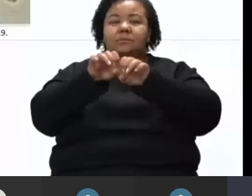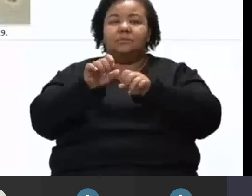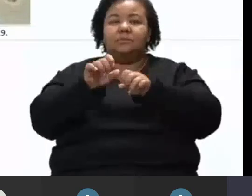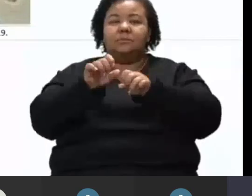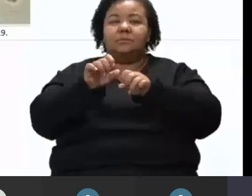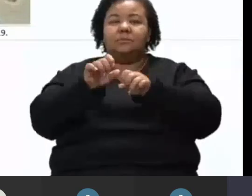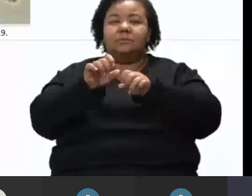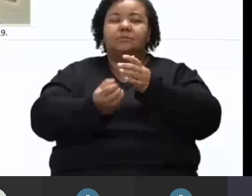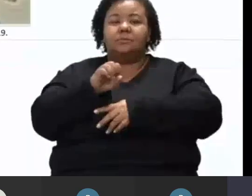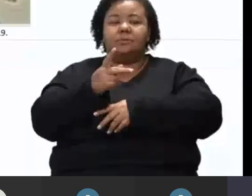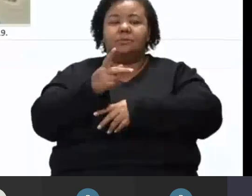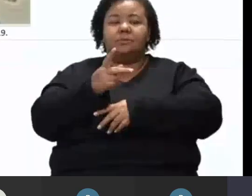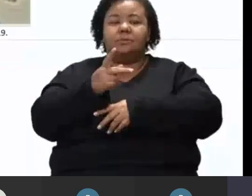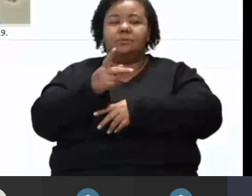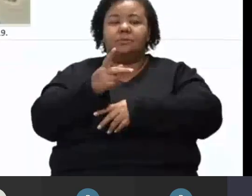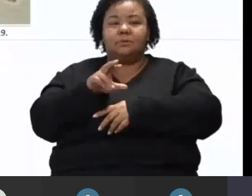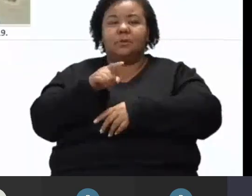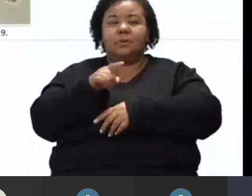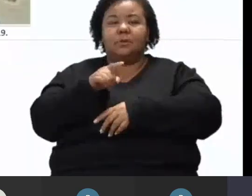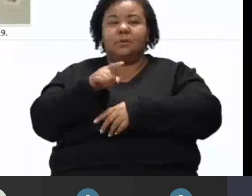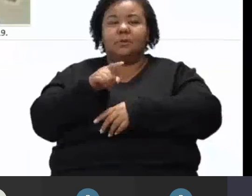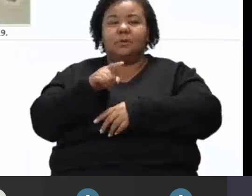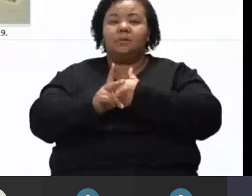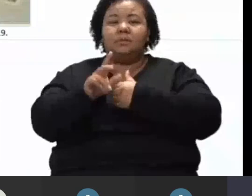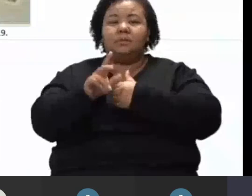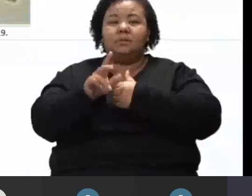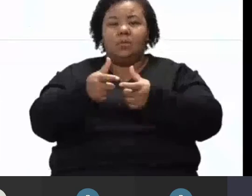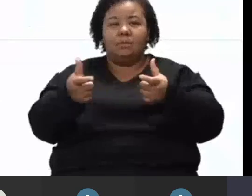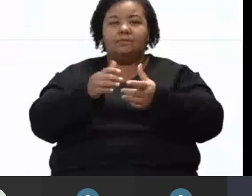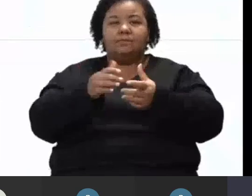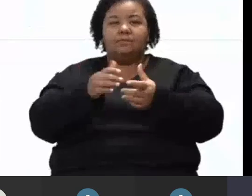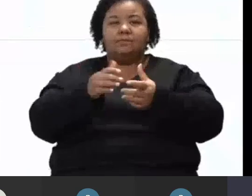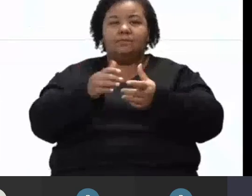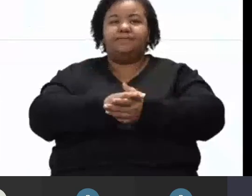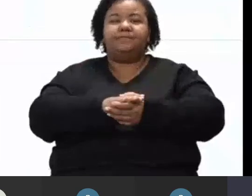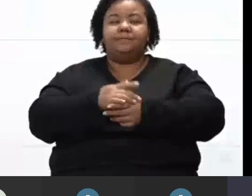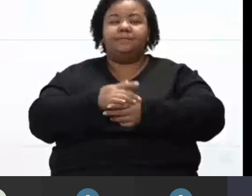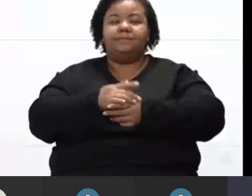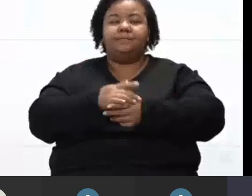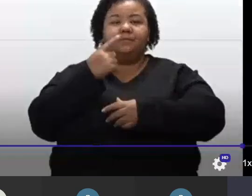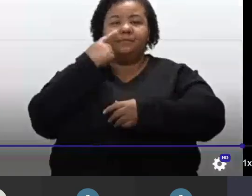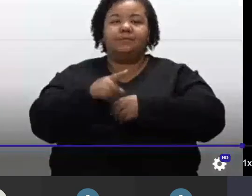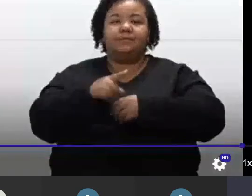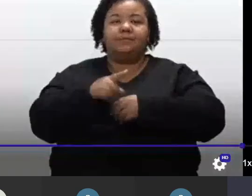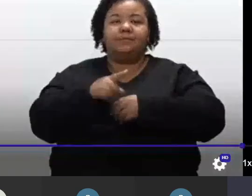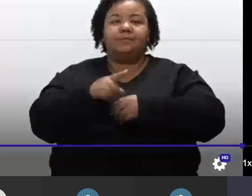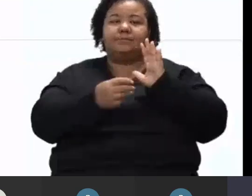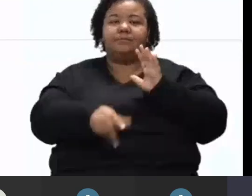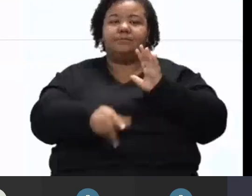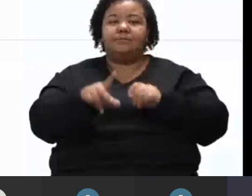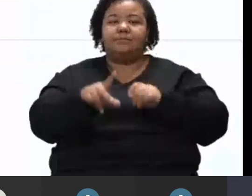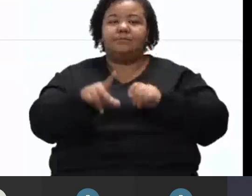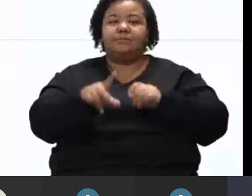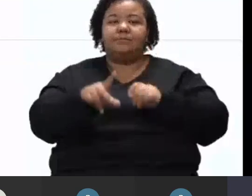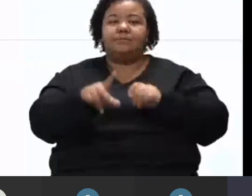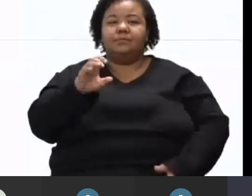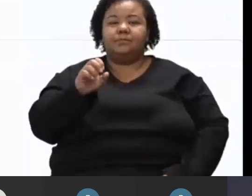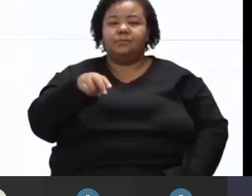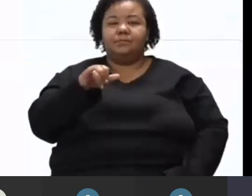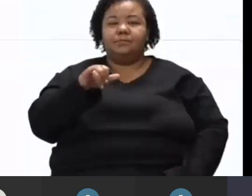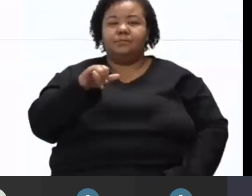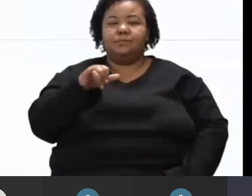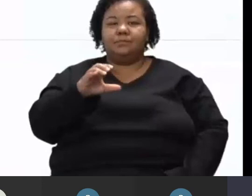que essa célula fúngica consiga se reproduzir. E aqui nós temos uma imagem do penicillium. O penicillium,